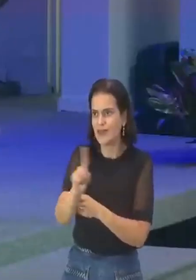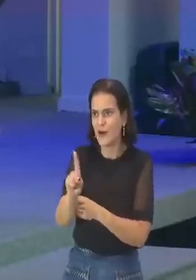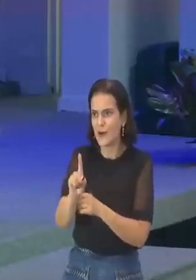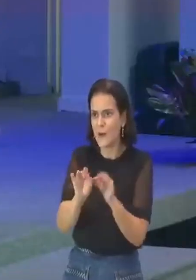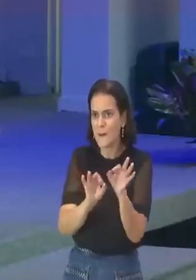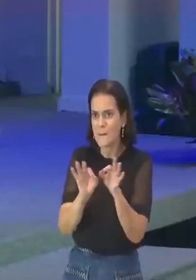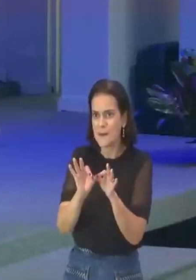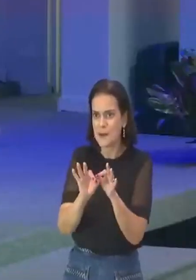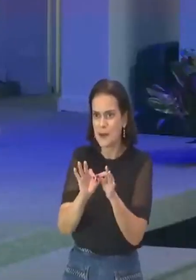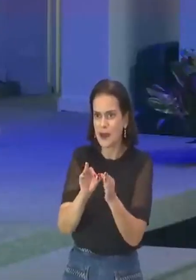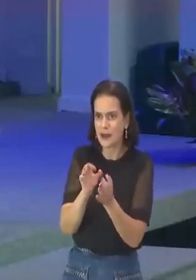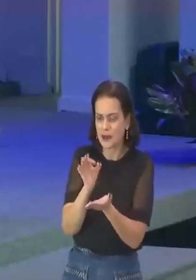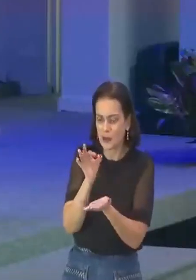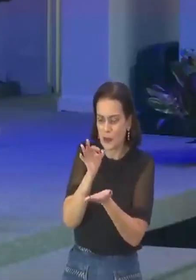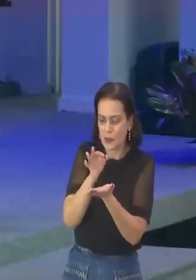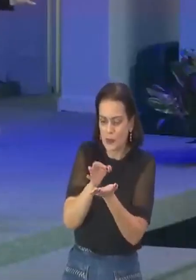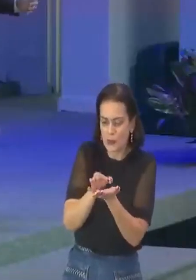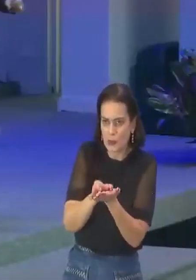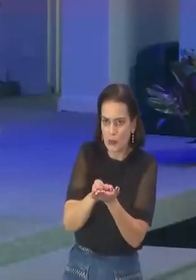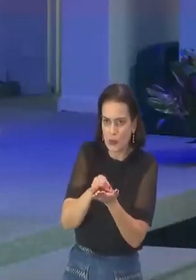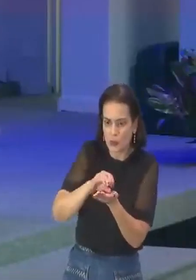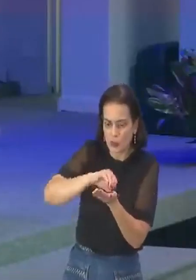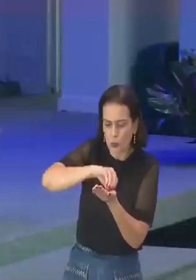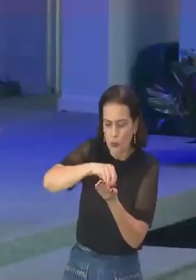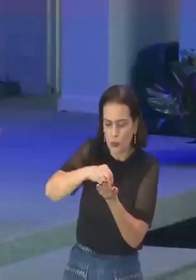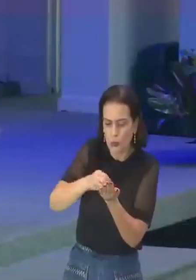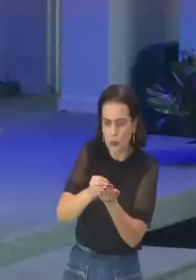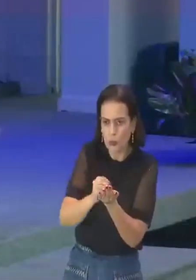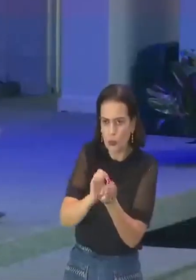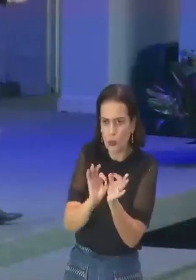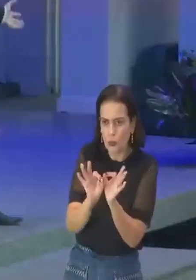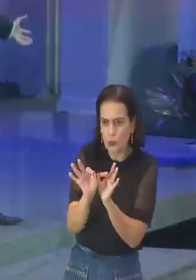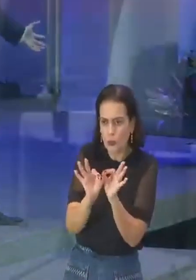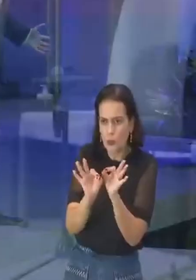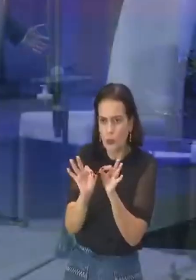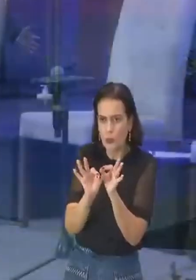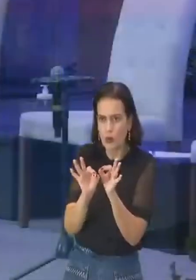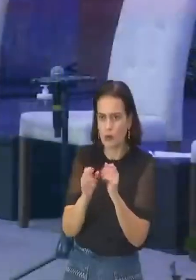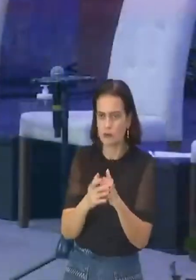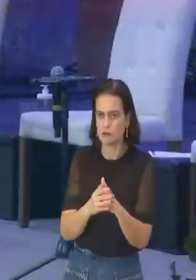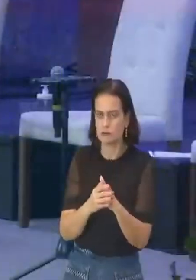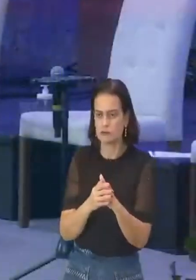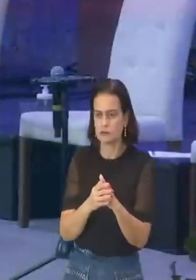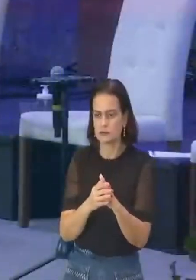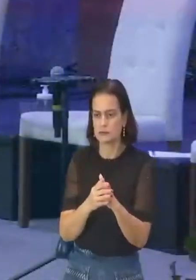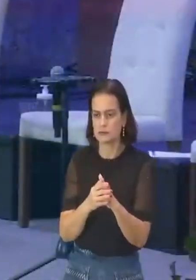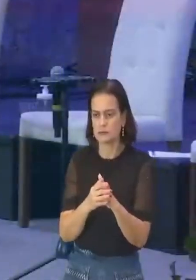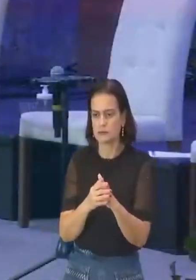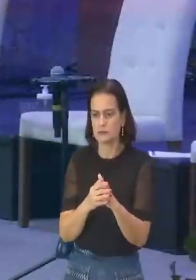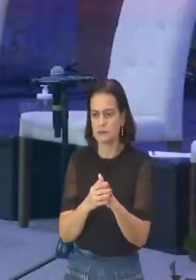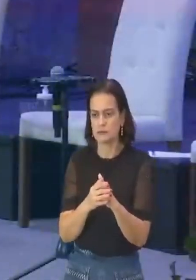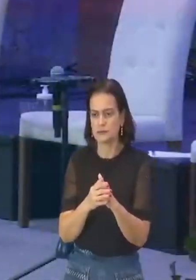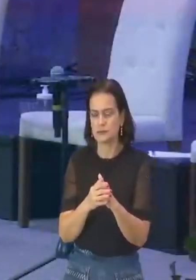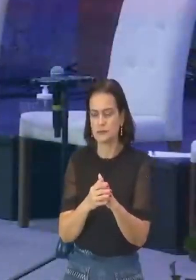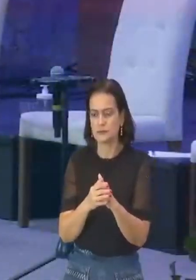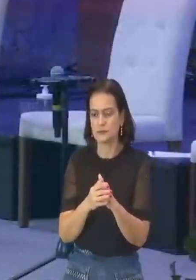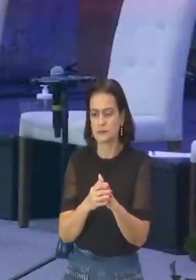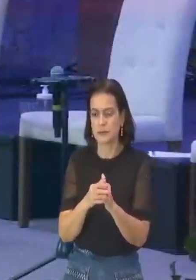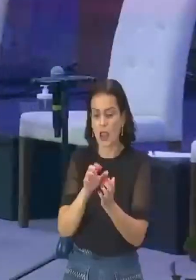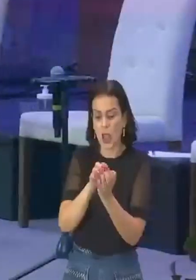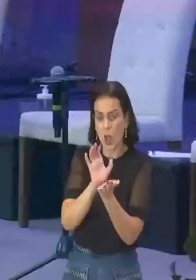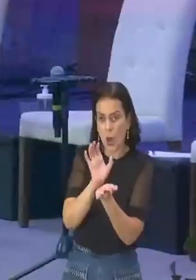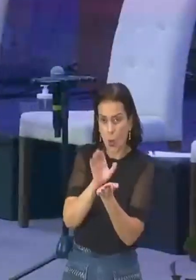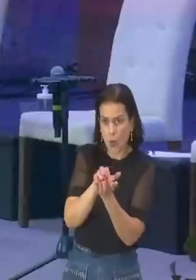de jogar ele fora, abrir a sua boca e dizer: "Opa, tem alguma pedra aqui dentro de mim", a